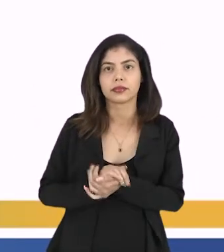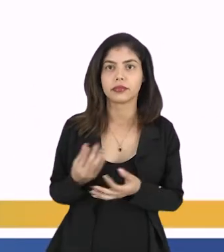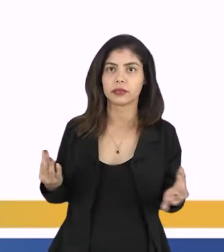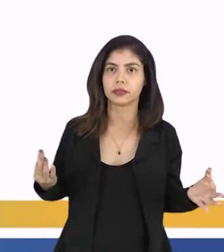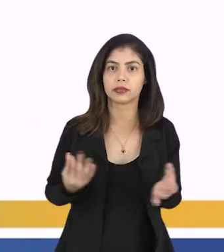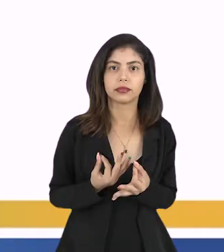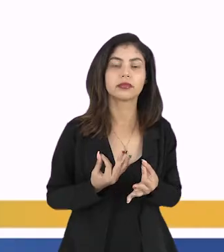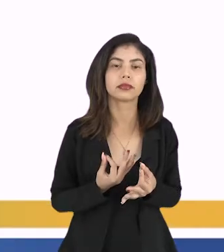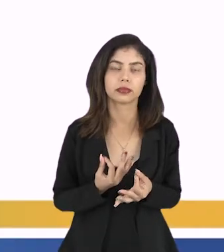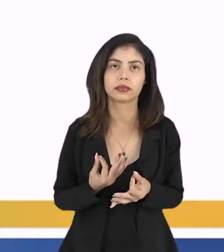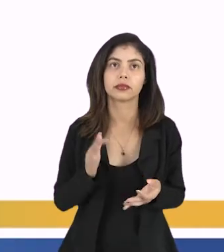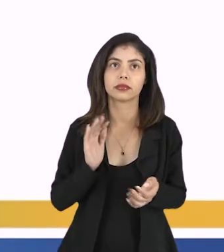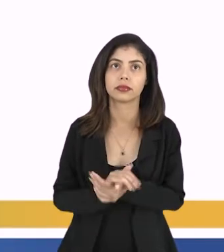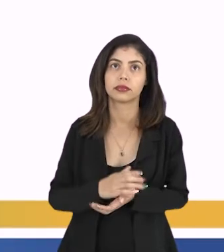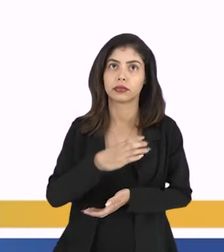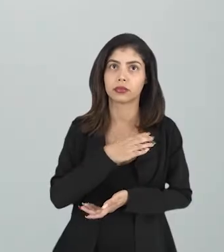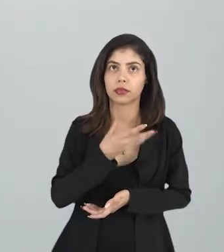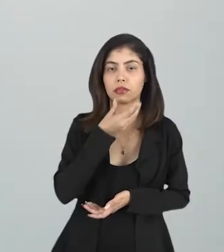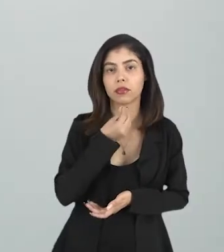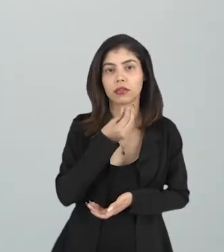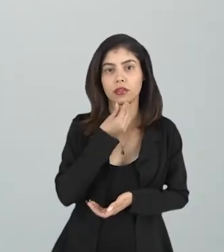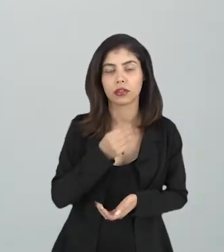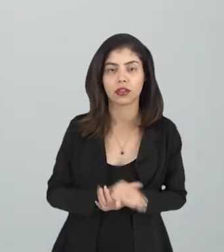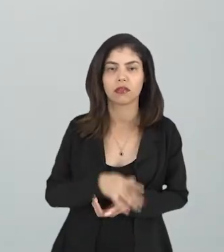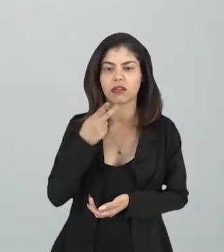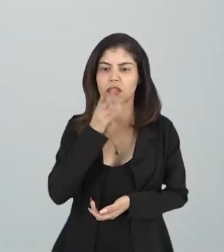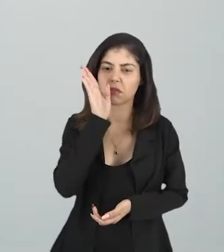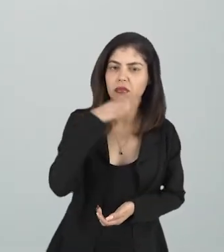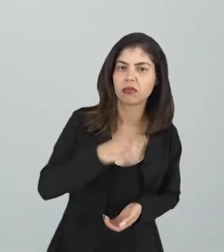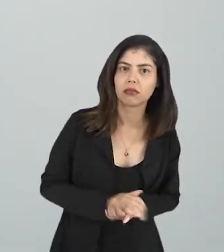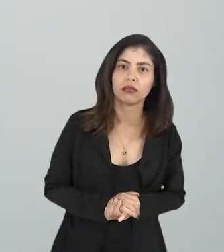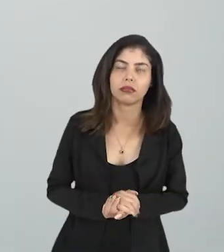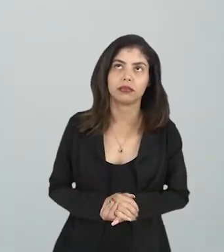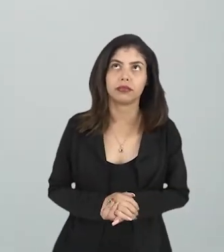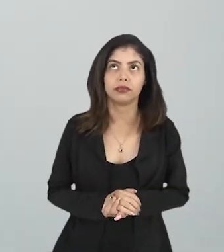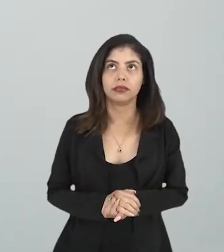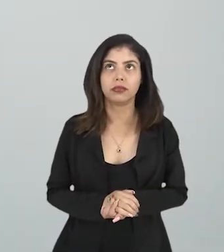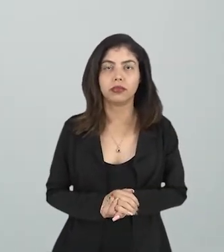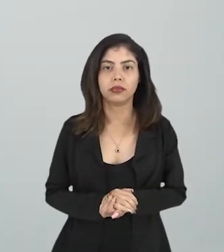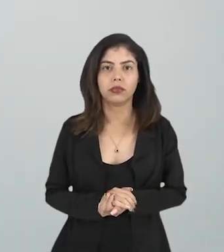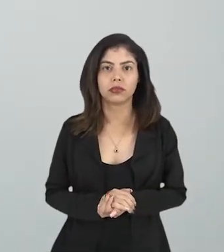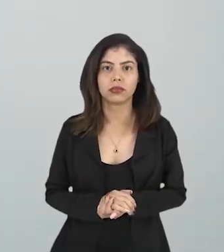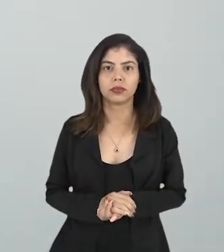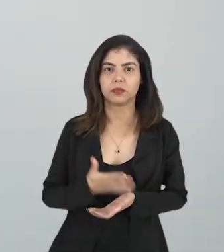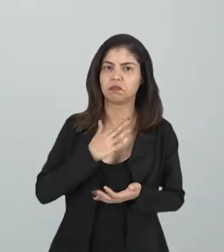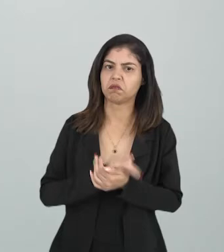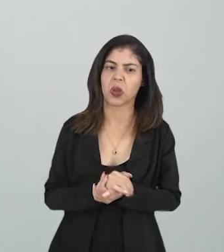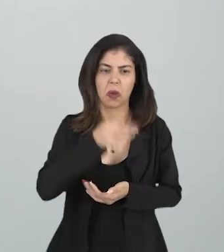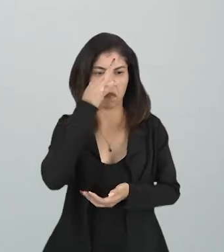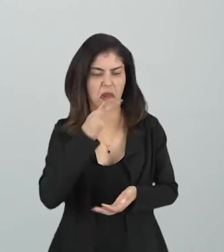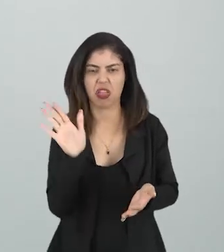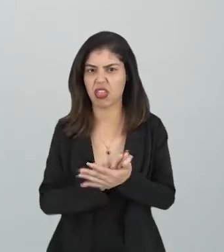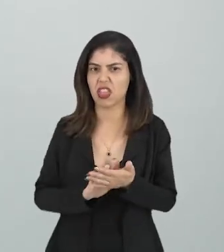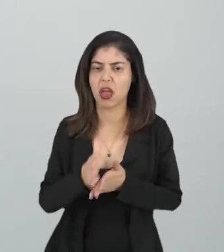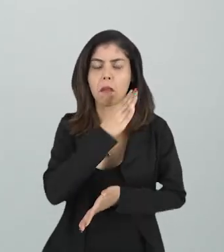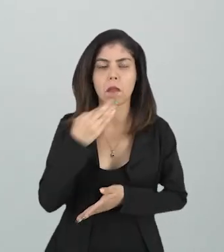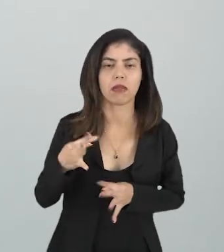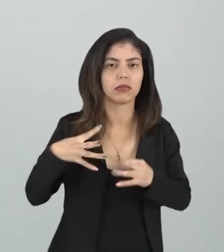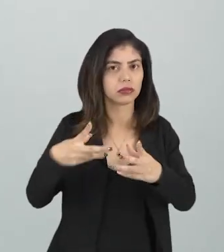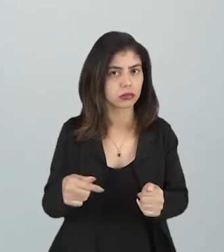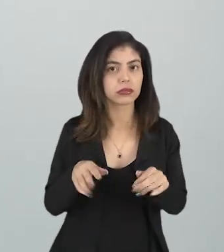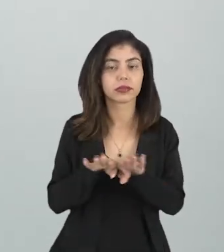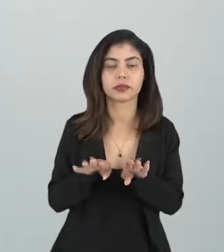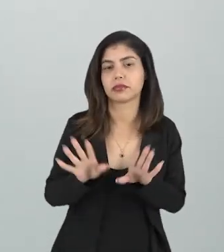ordeiras, pacíficas, né? E a cidade dos homens, os homens são blasfemos, são glutão, são desonestos, né? São